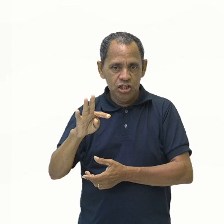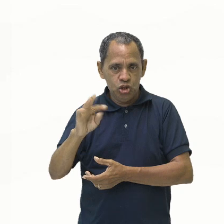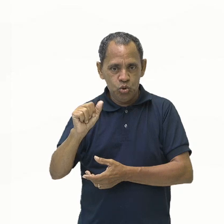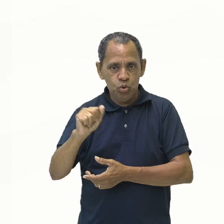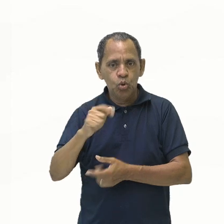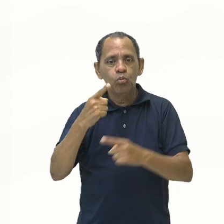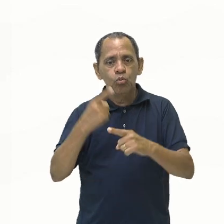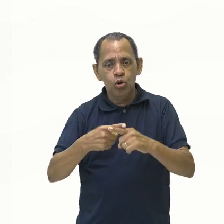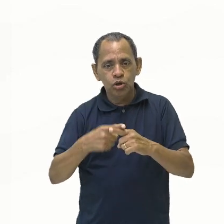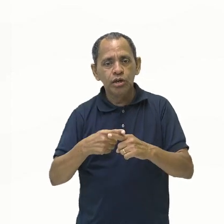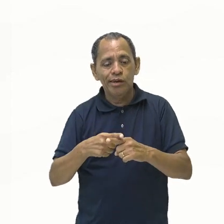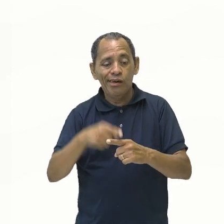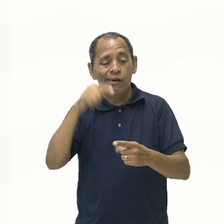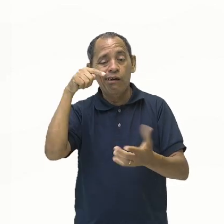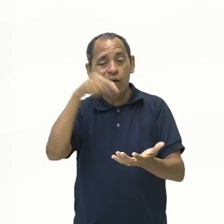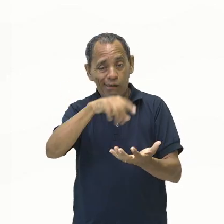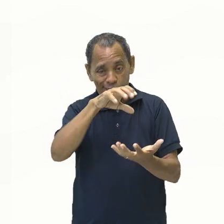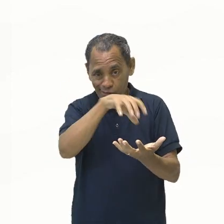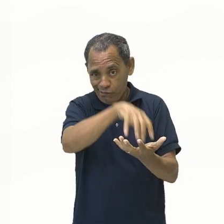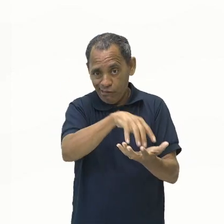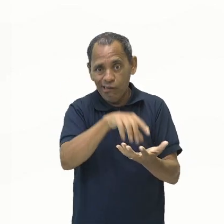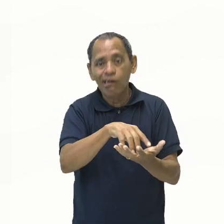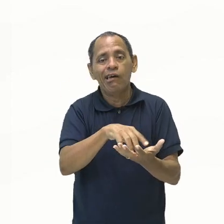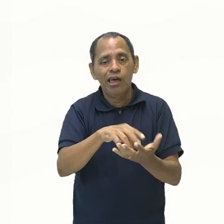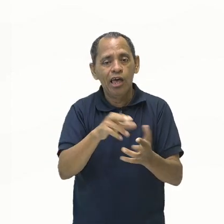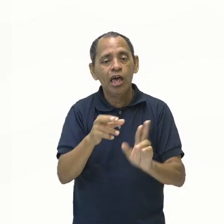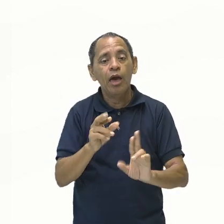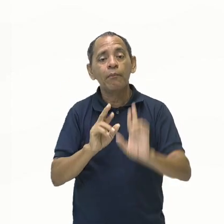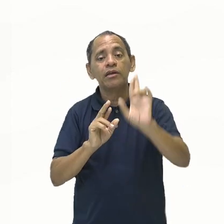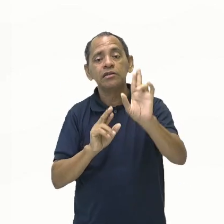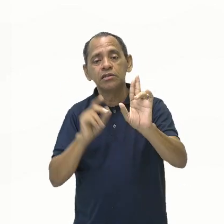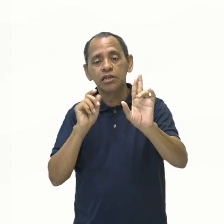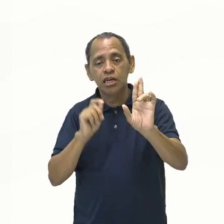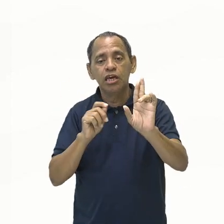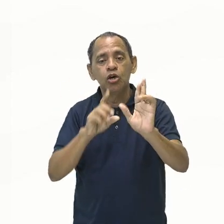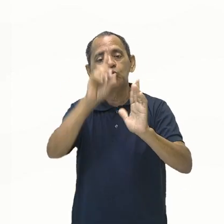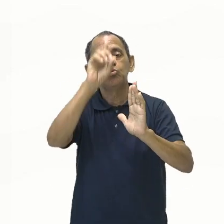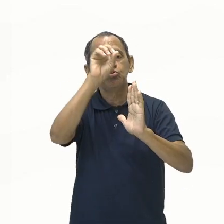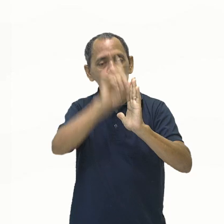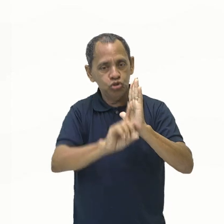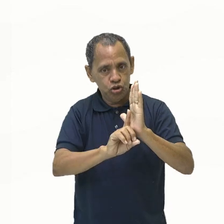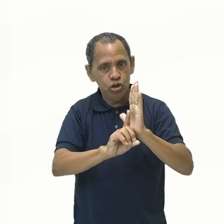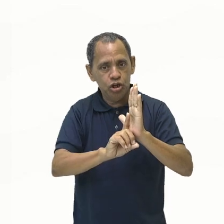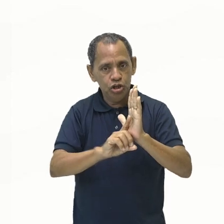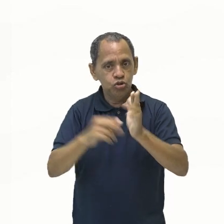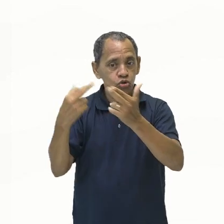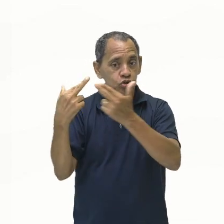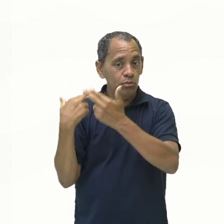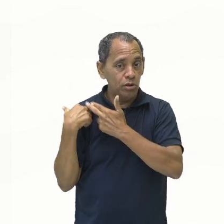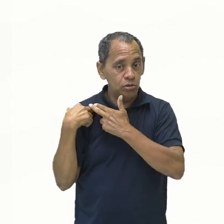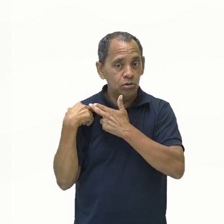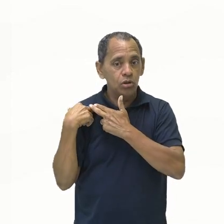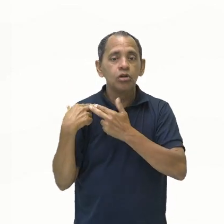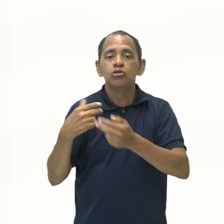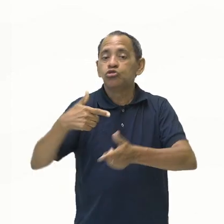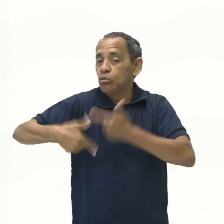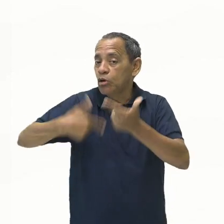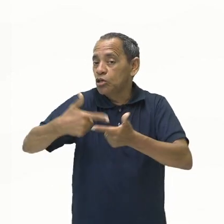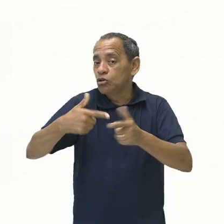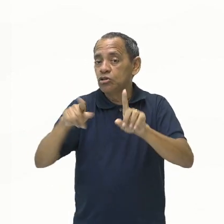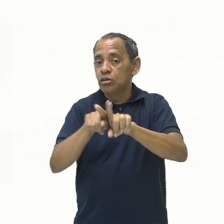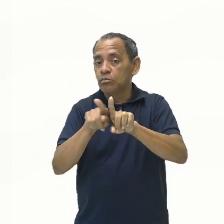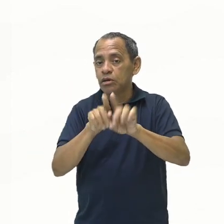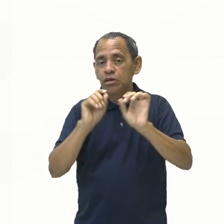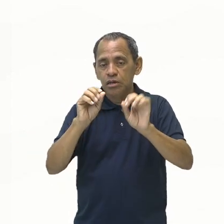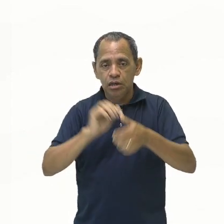eles representam os interesses dos trabalhadores e eles são responsáveis por